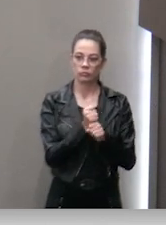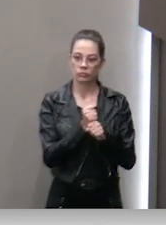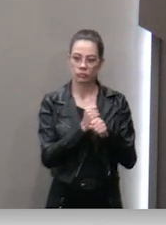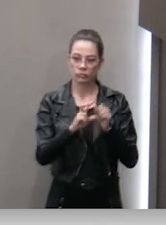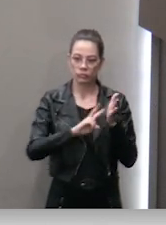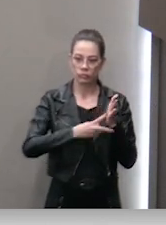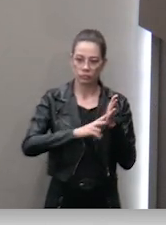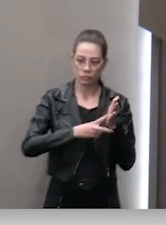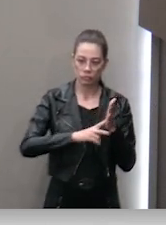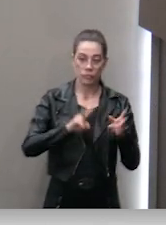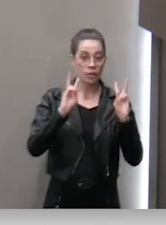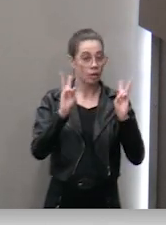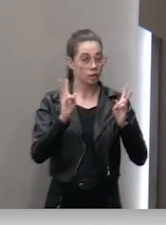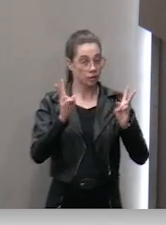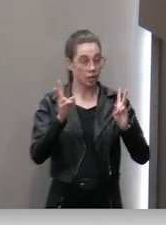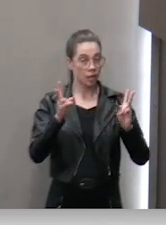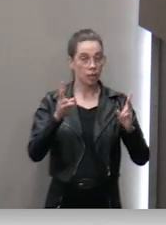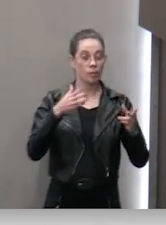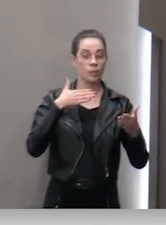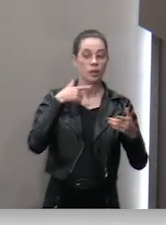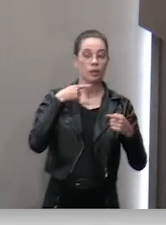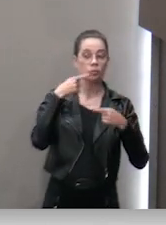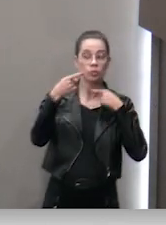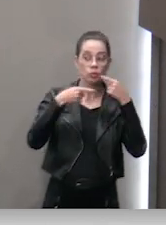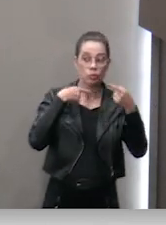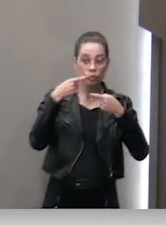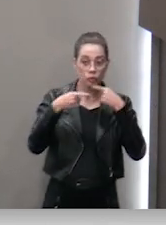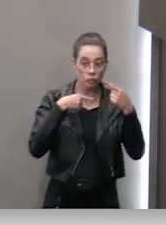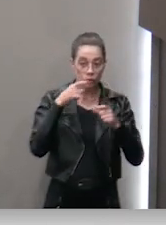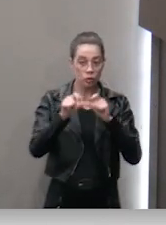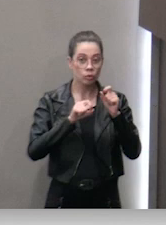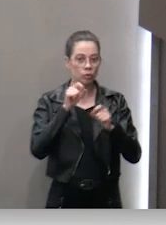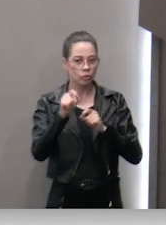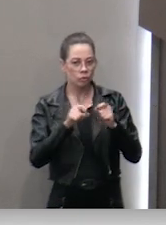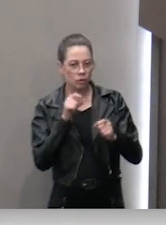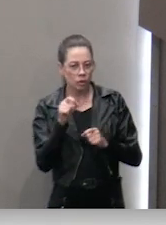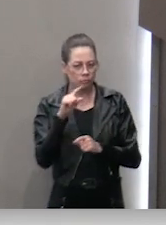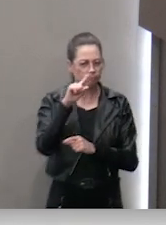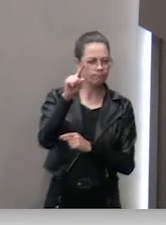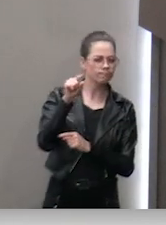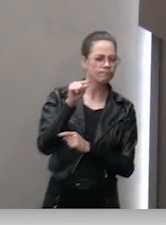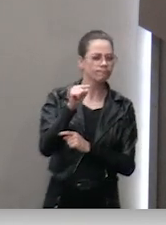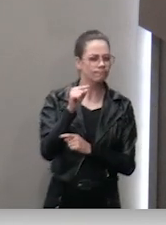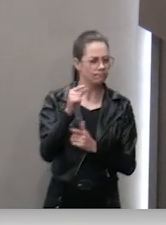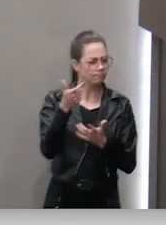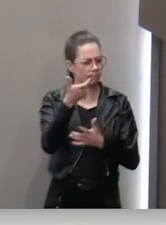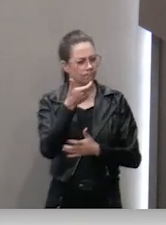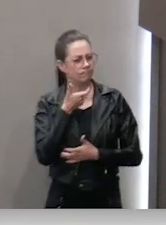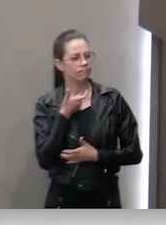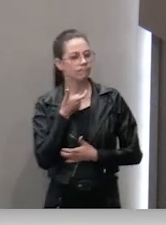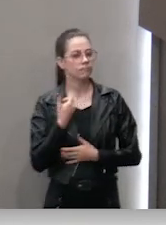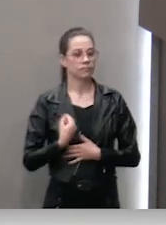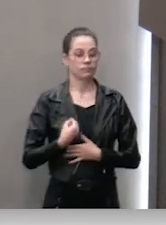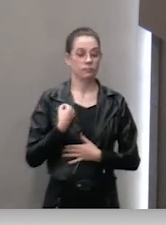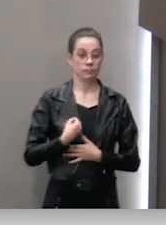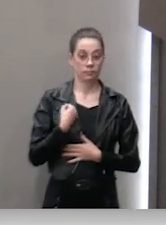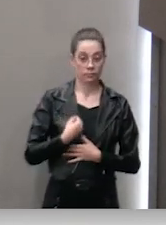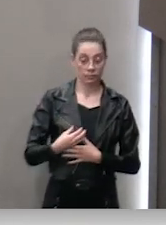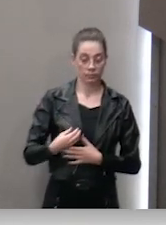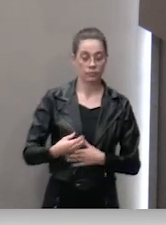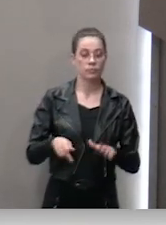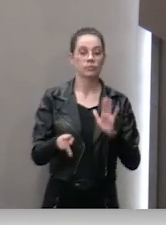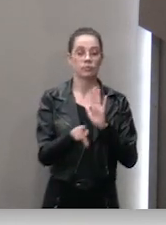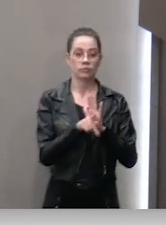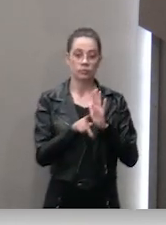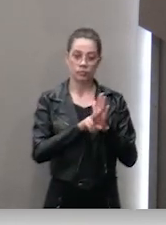Sempre duvidem daqueles que colocam em dúvida a presença e a existência